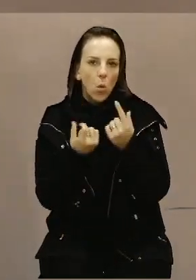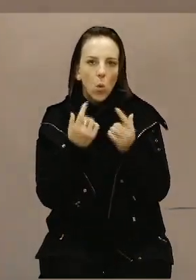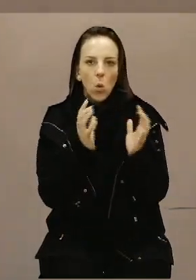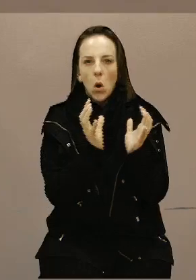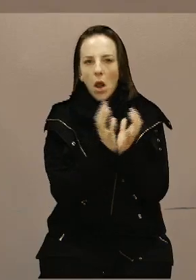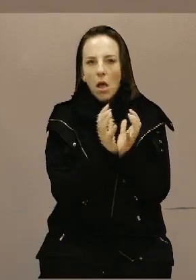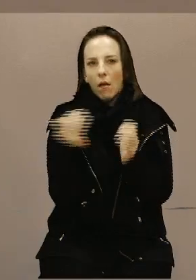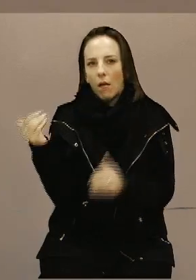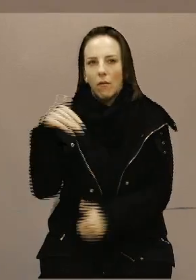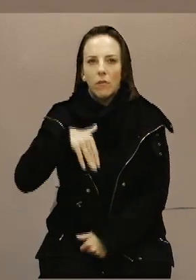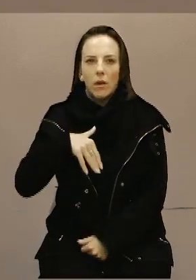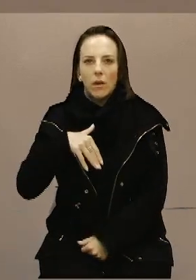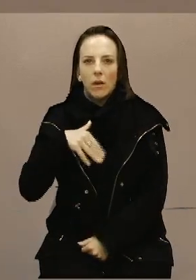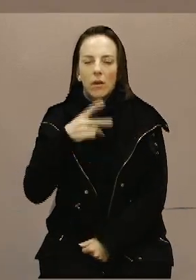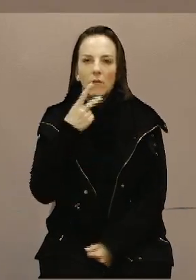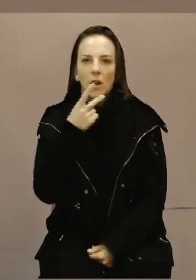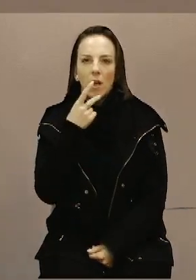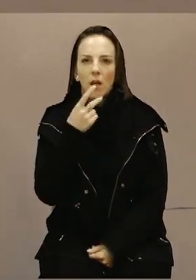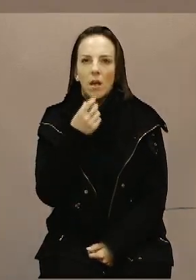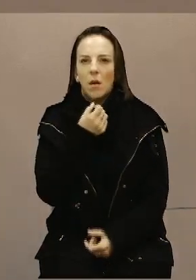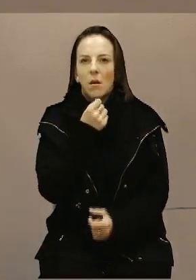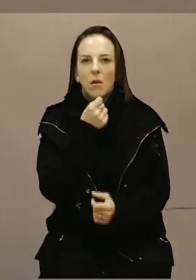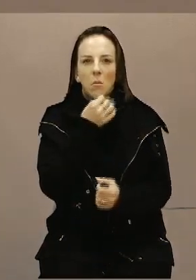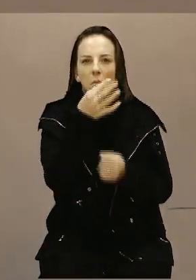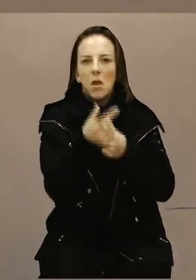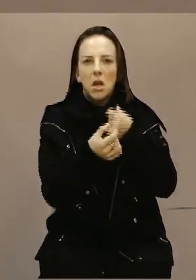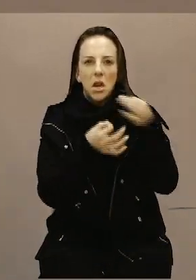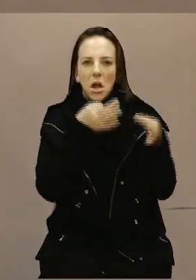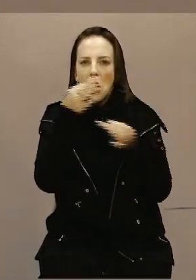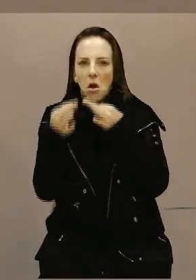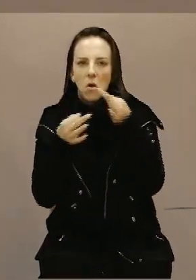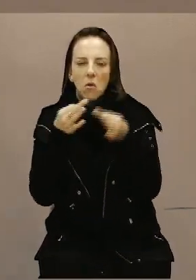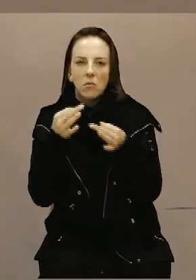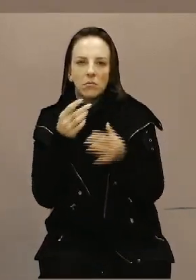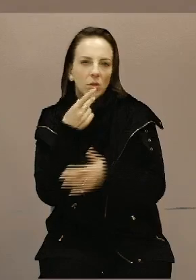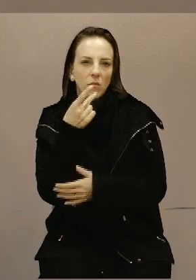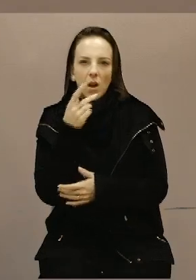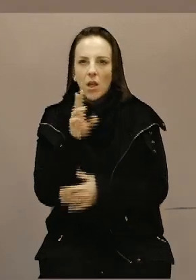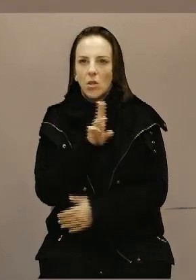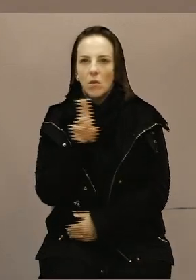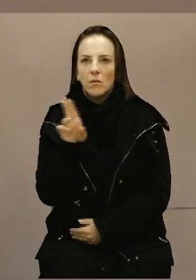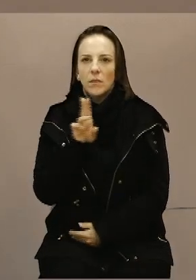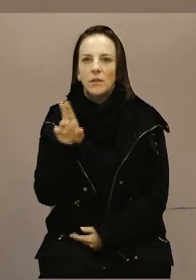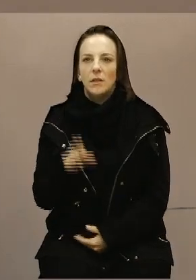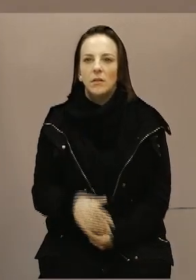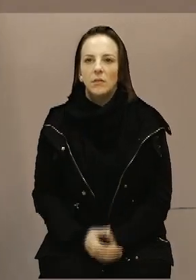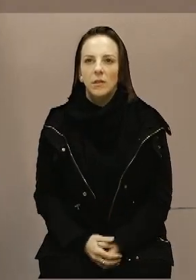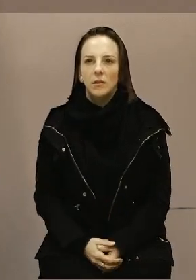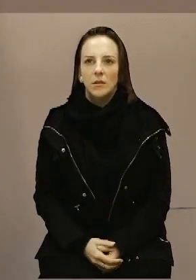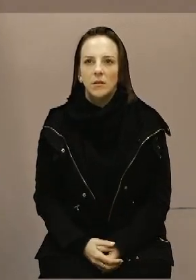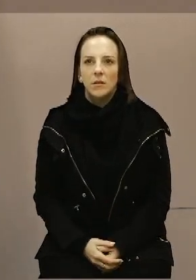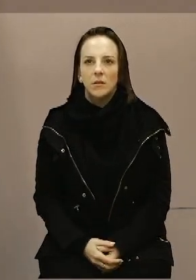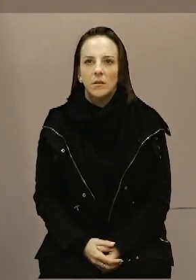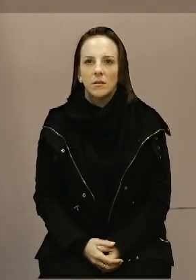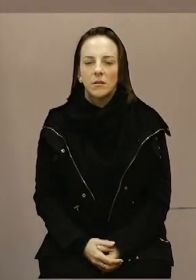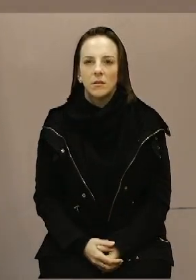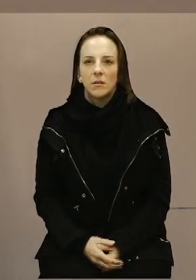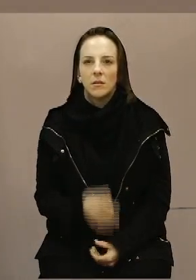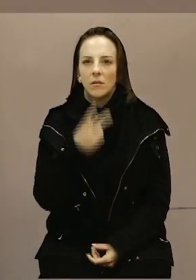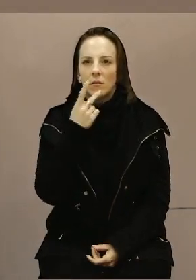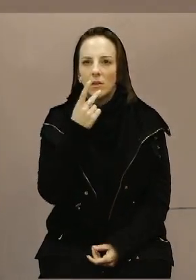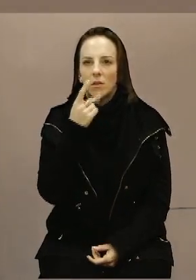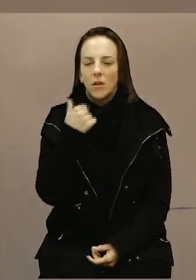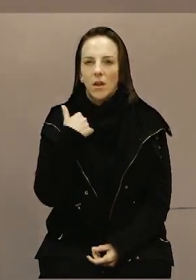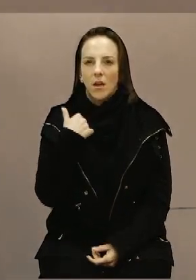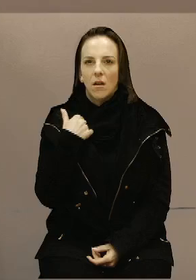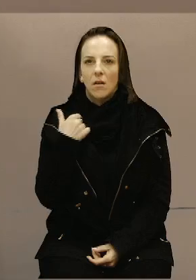cara de todo mundo e sem ventilar nomes. Inclusive, conversei com o Trone na saída da Câmara de Vereadores nesse